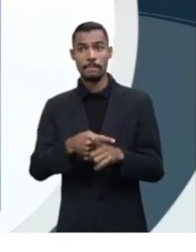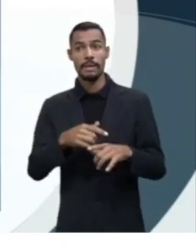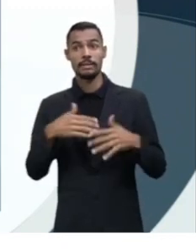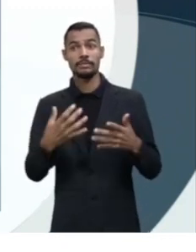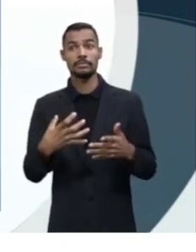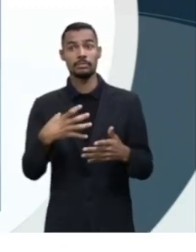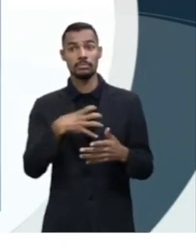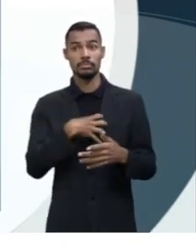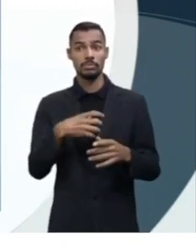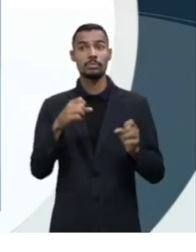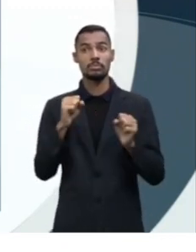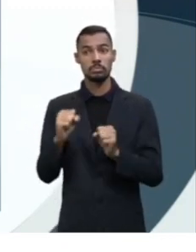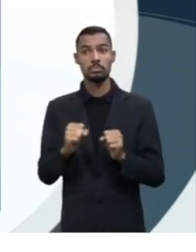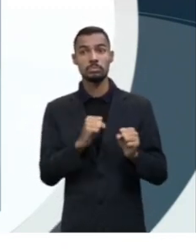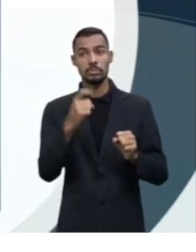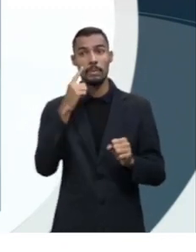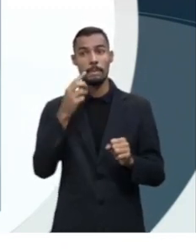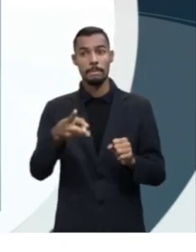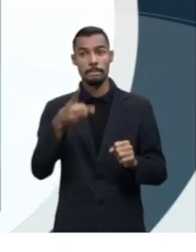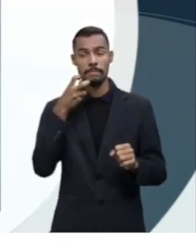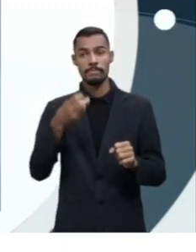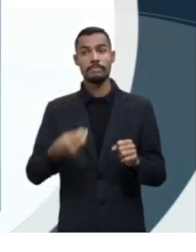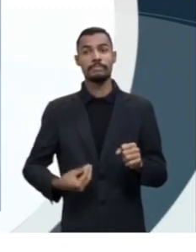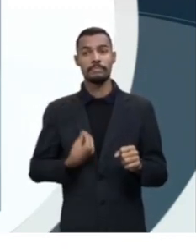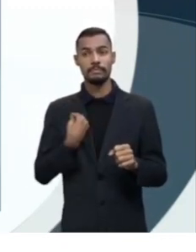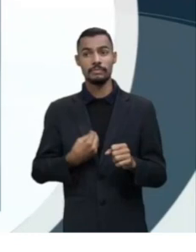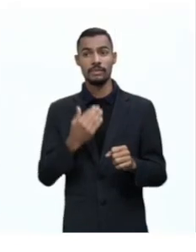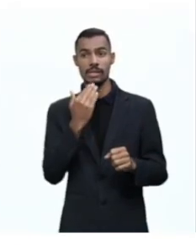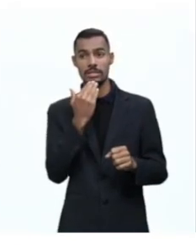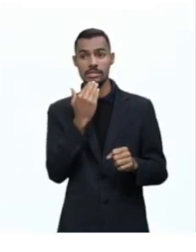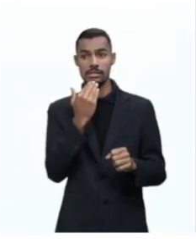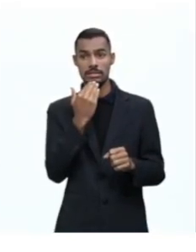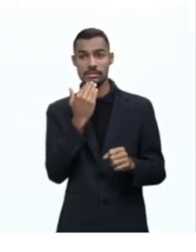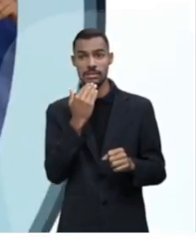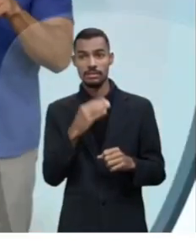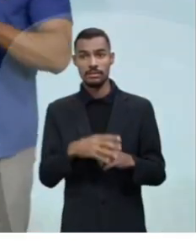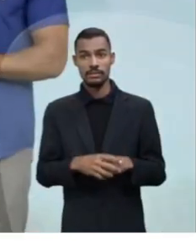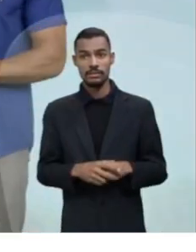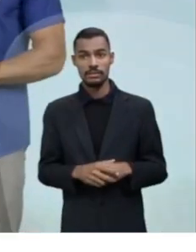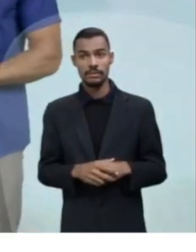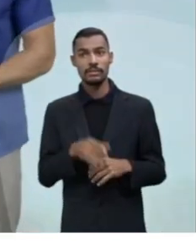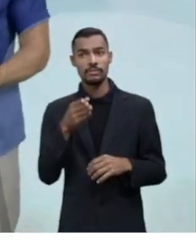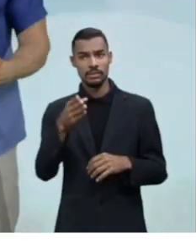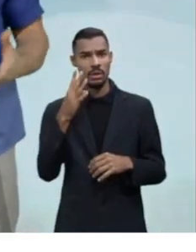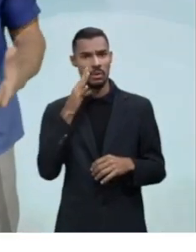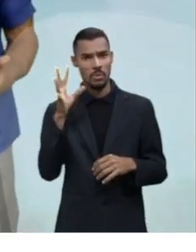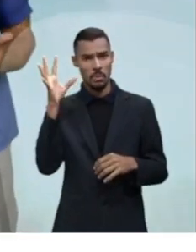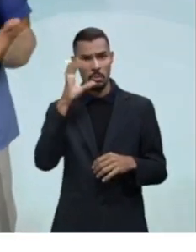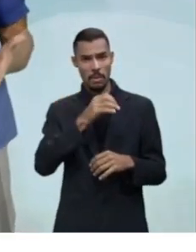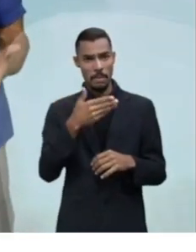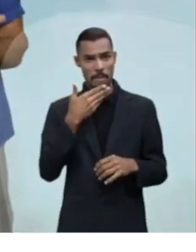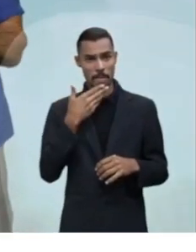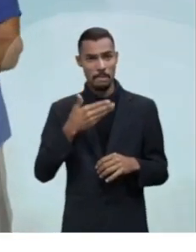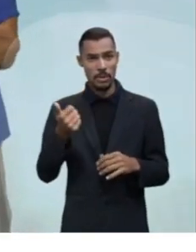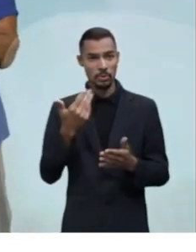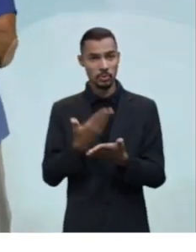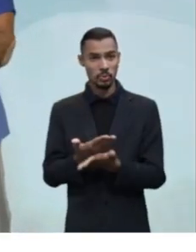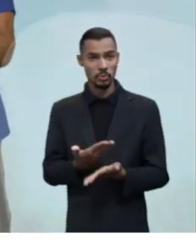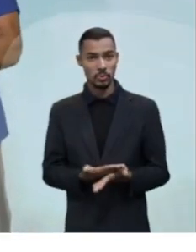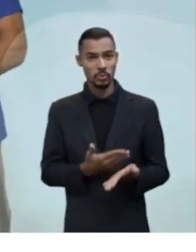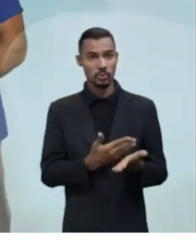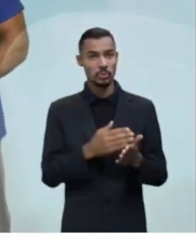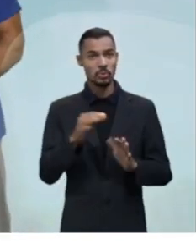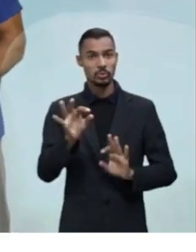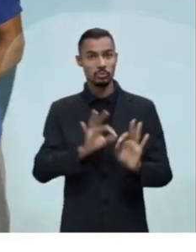Desse modo, é possível identificar a existência de defeitos. Para você entender melhor o processo de estudo e aplicação